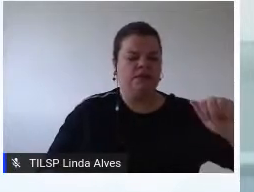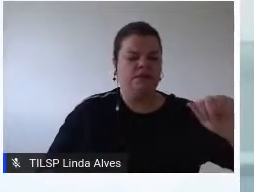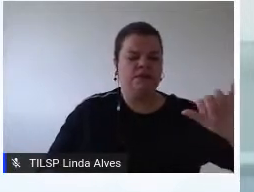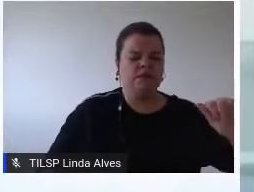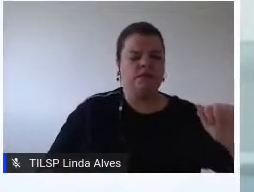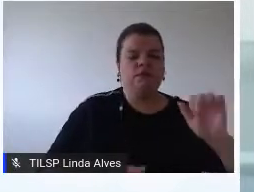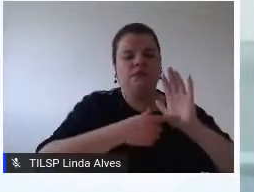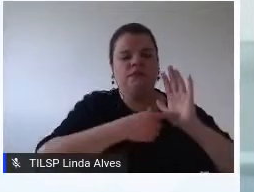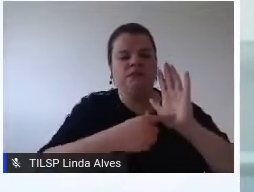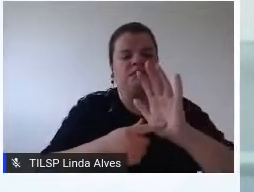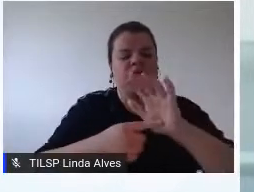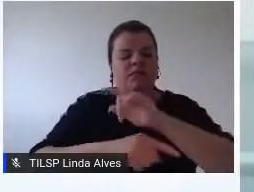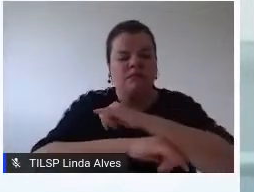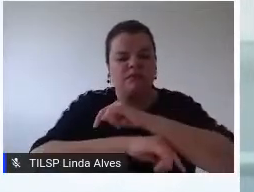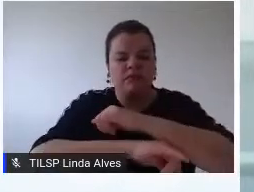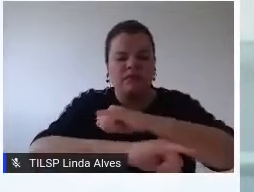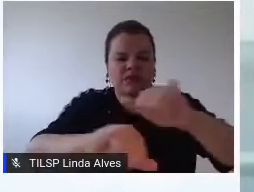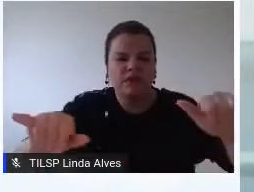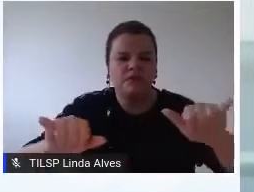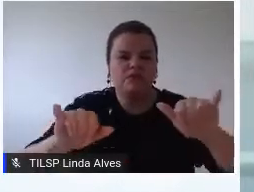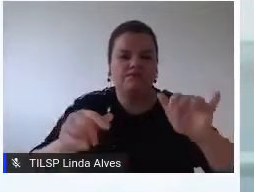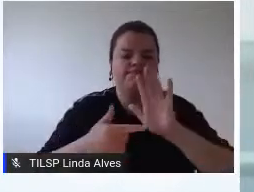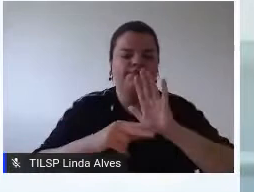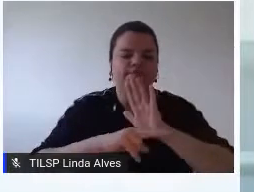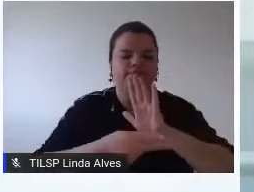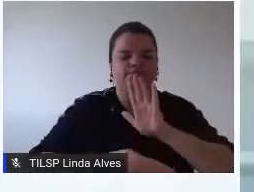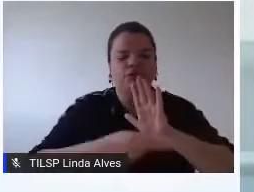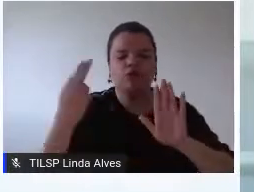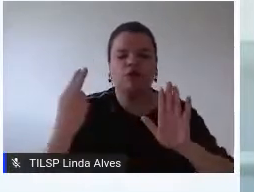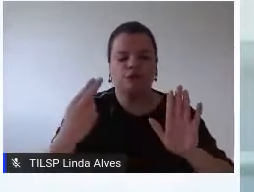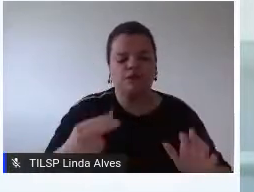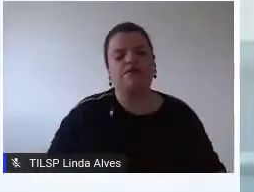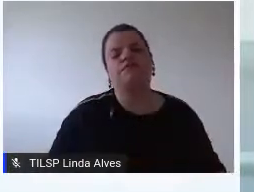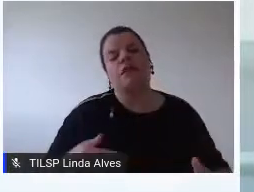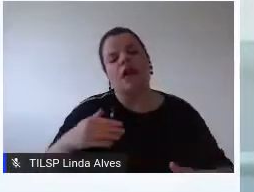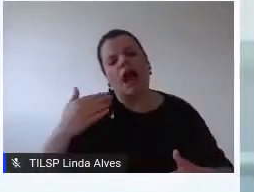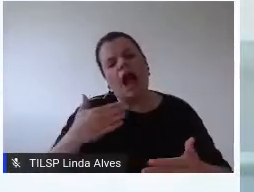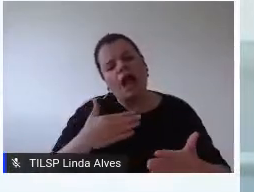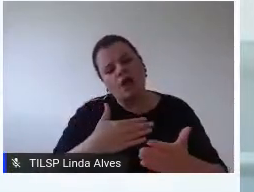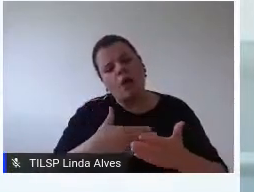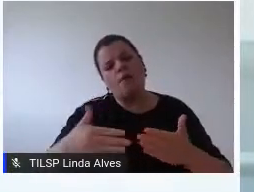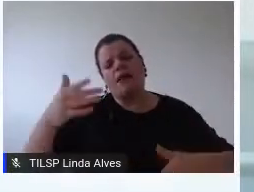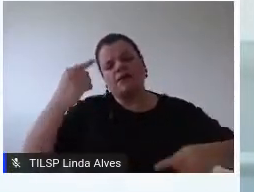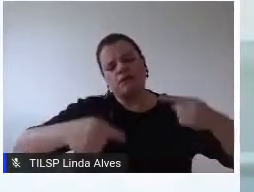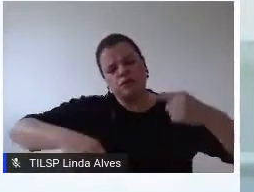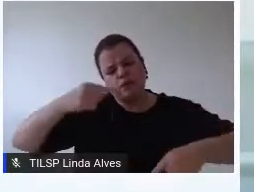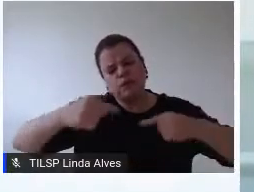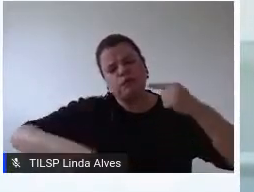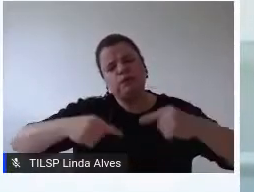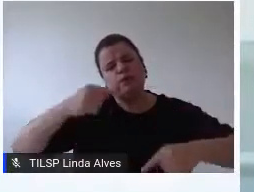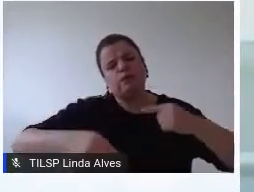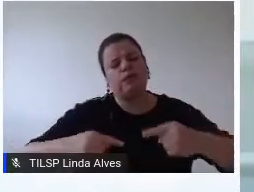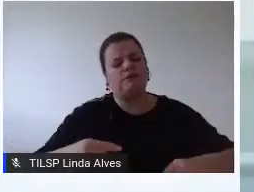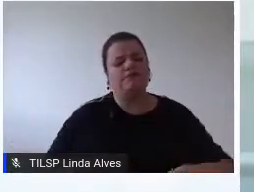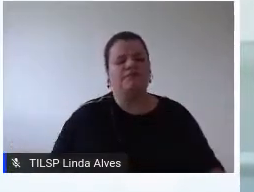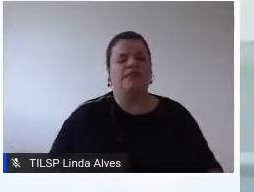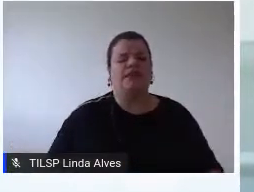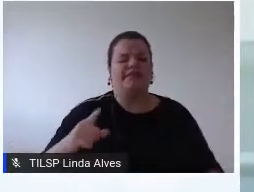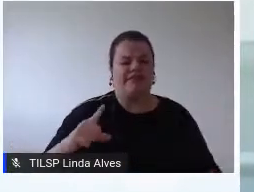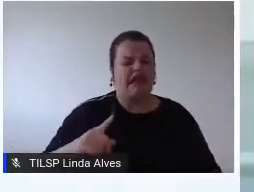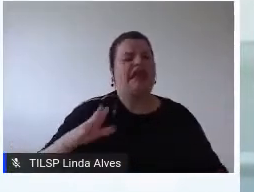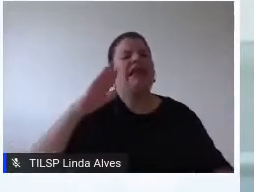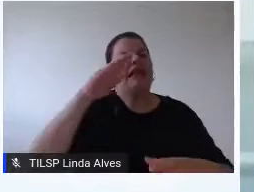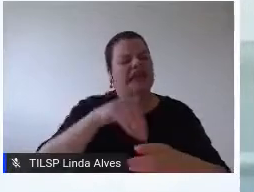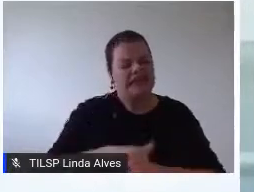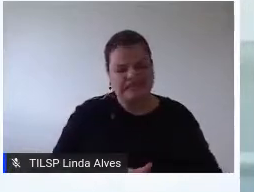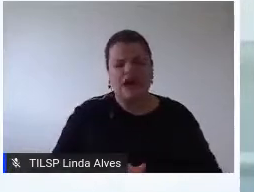nome, se reunir com o grupo e apontar o nome, e a partir daí começa a disputa efetivamente, todas as bancadas serão efetivamente